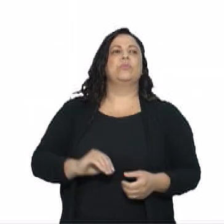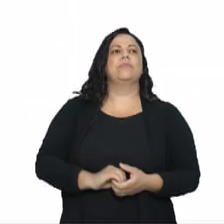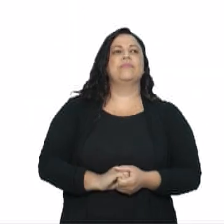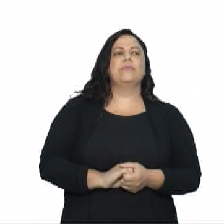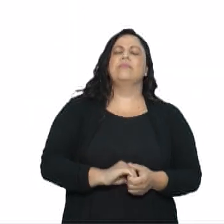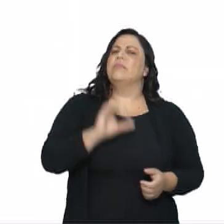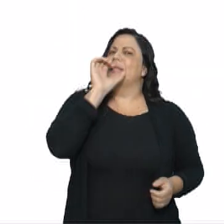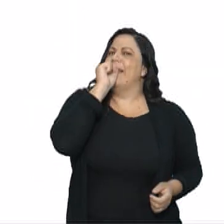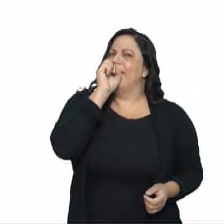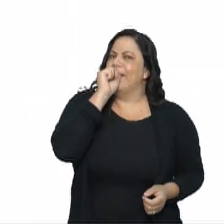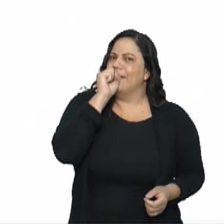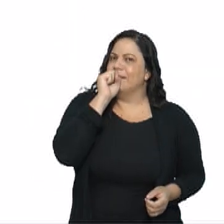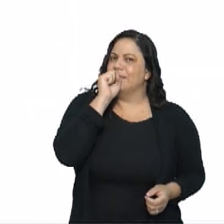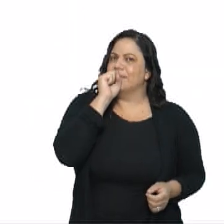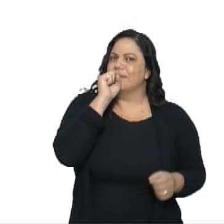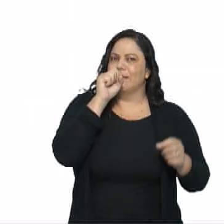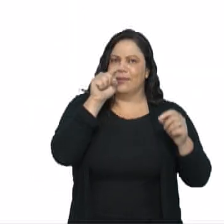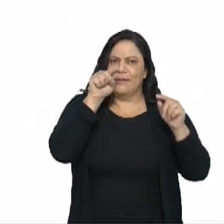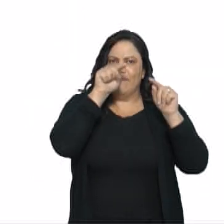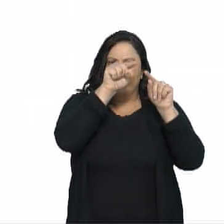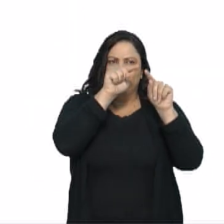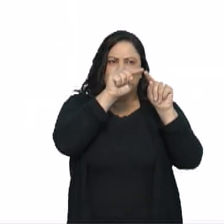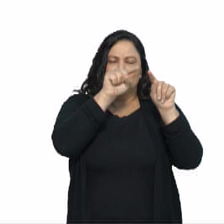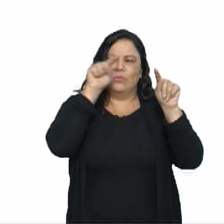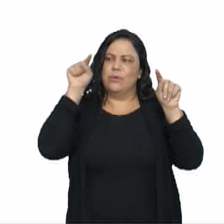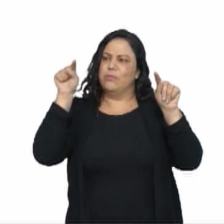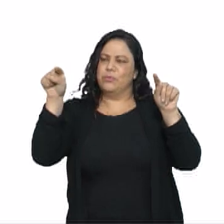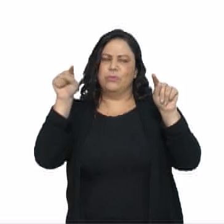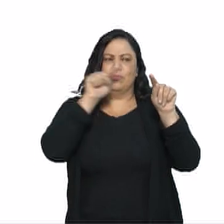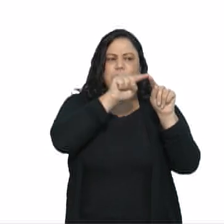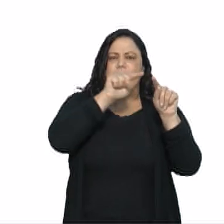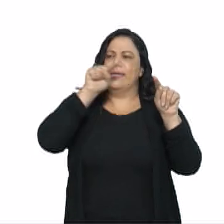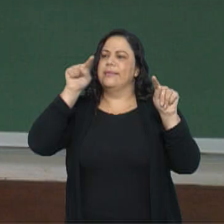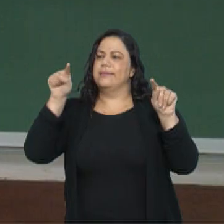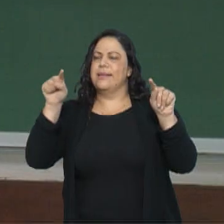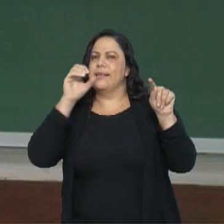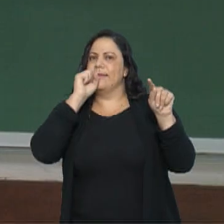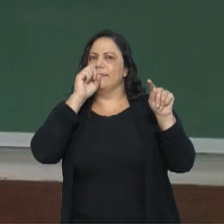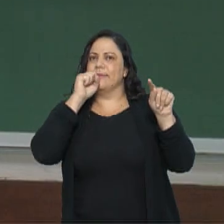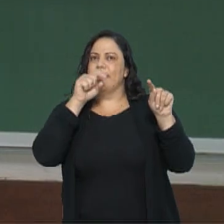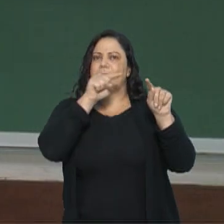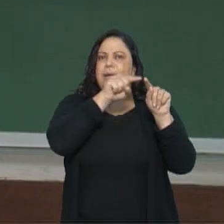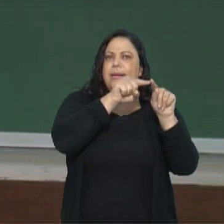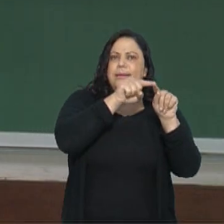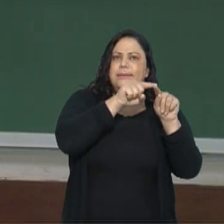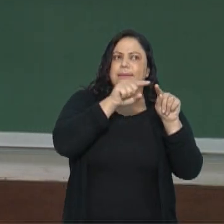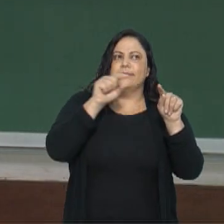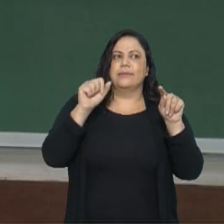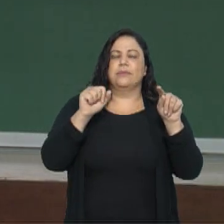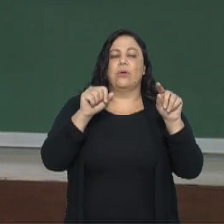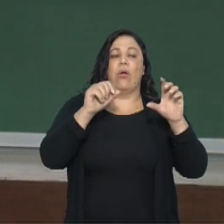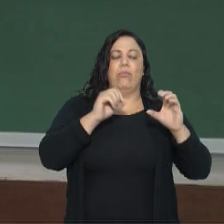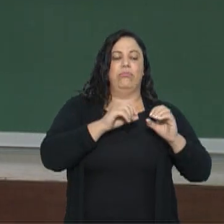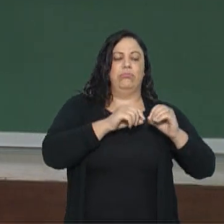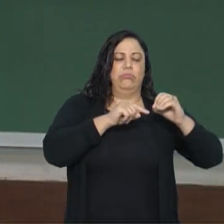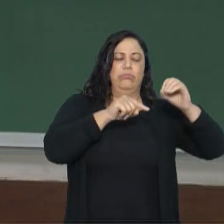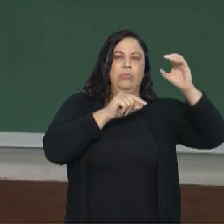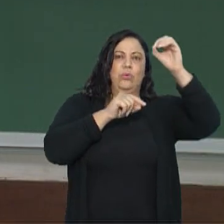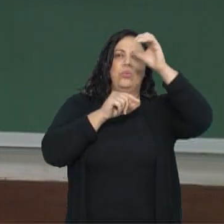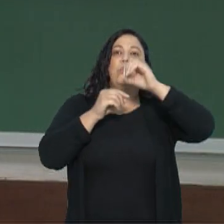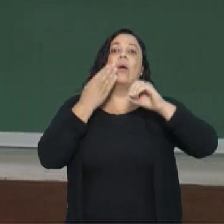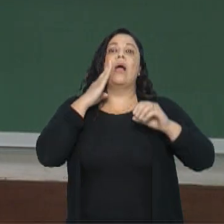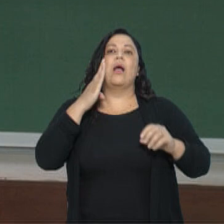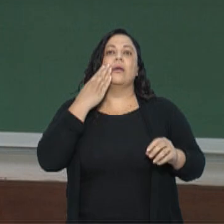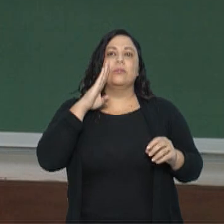tamanhos diferentes? Reparem que eu trago para vocês duas imagens. Alguns círculos azuis